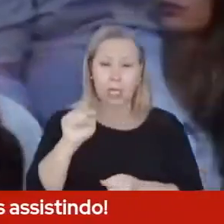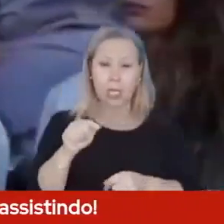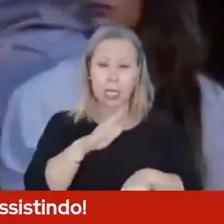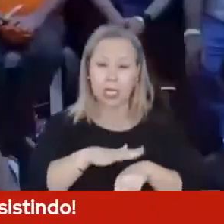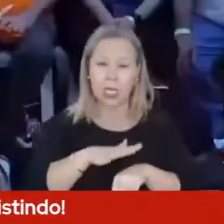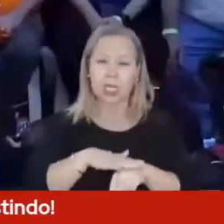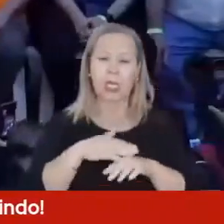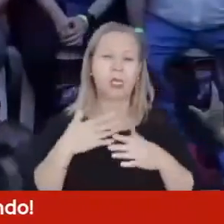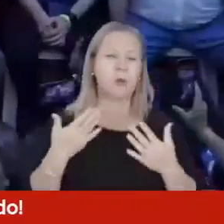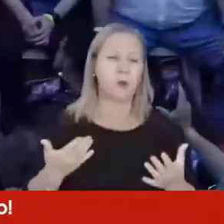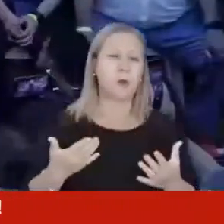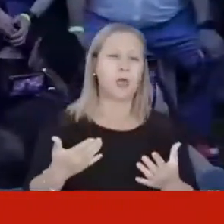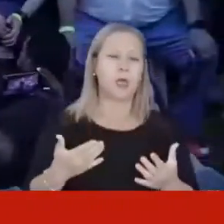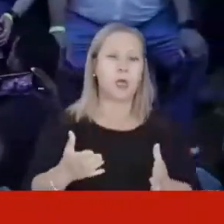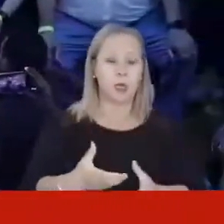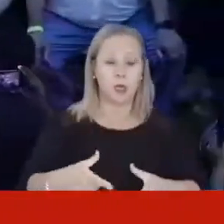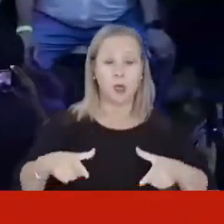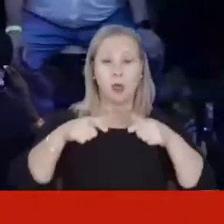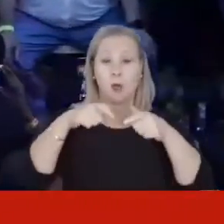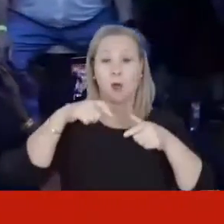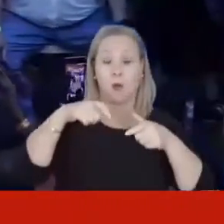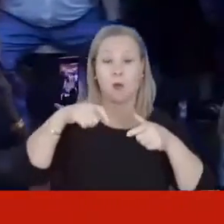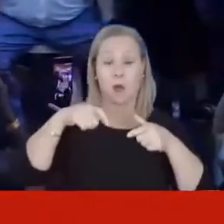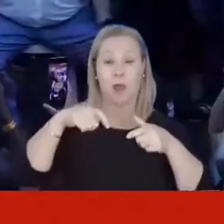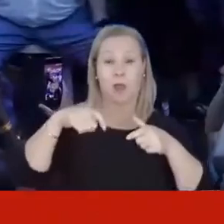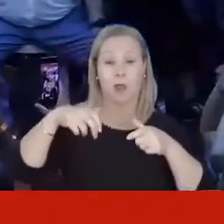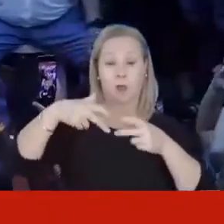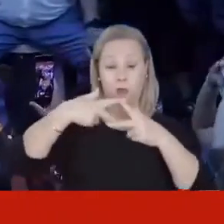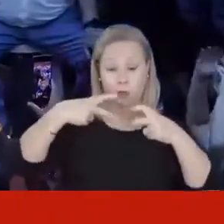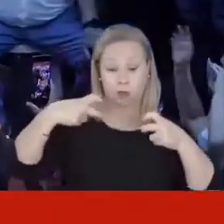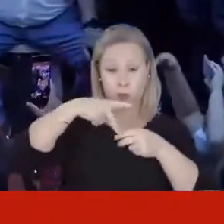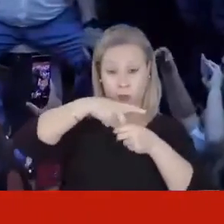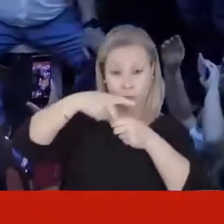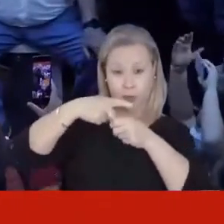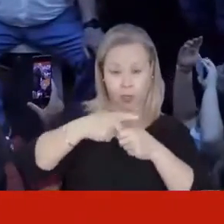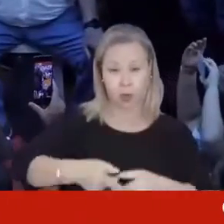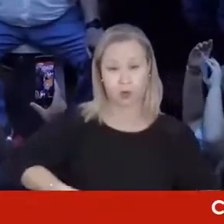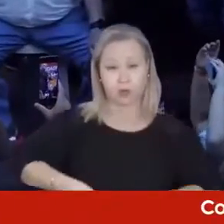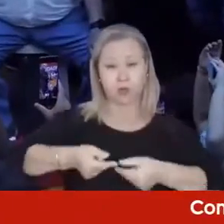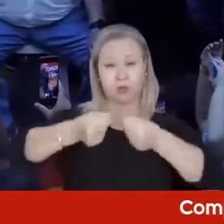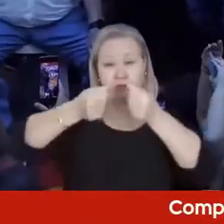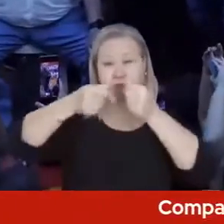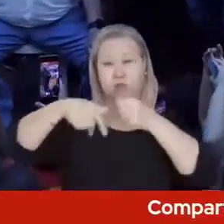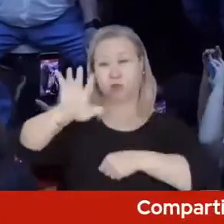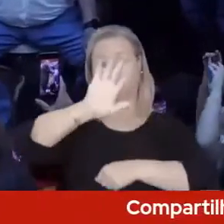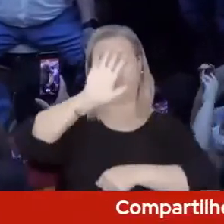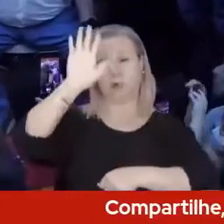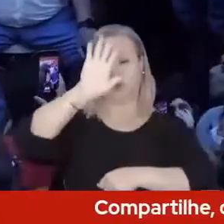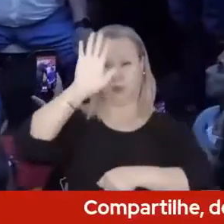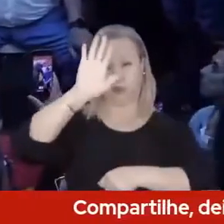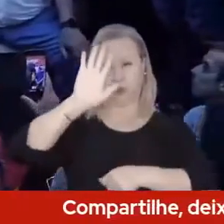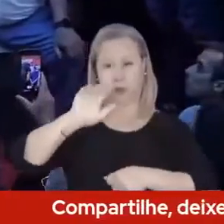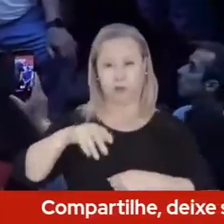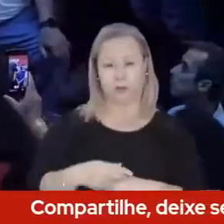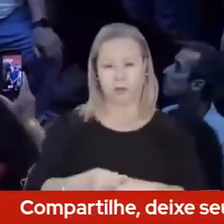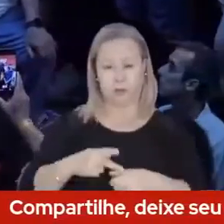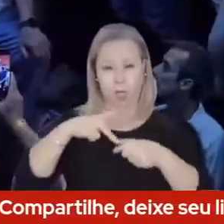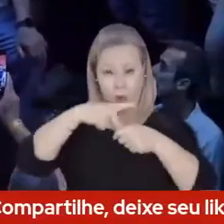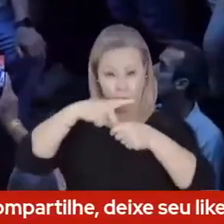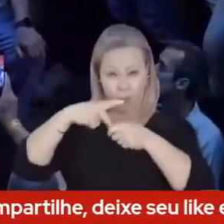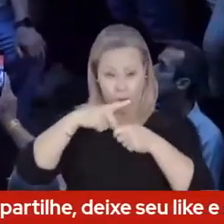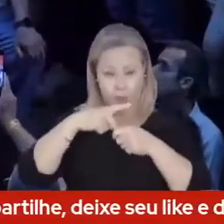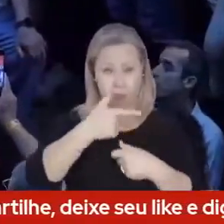o barril do petróleo chegou a custar mais do que custa hoje. O barril do petróleo em 2008 chegou